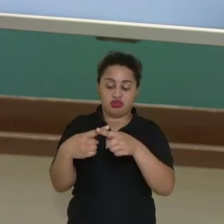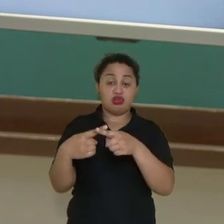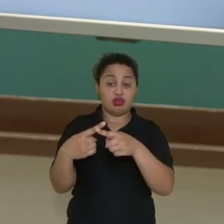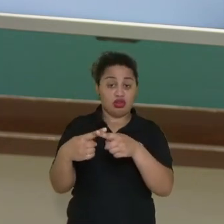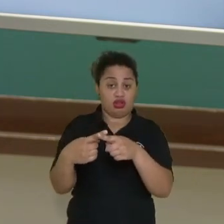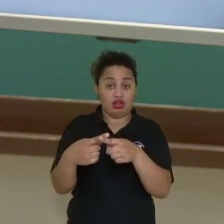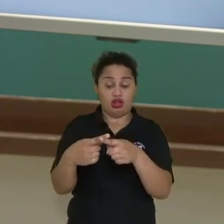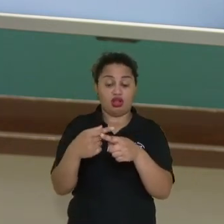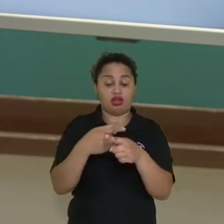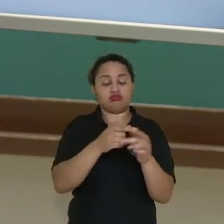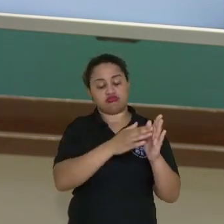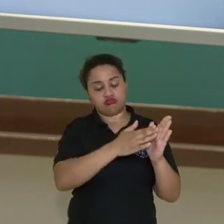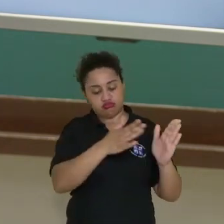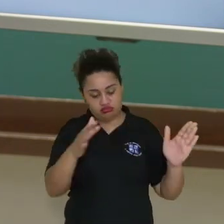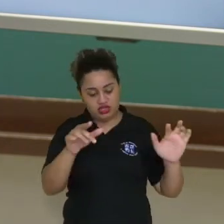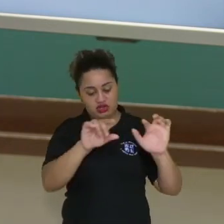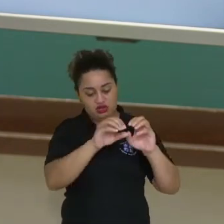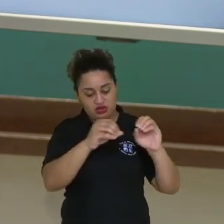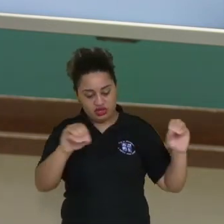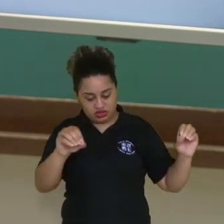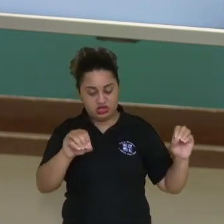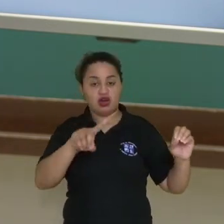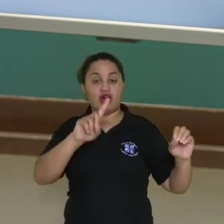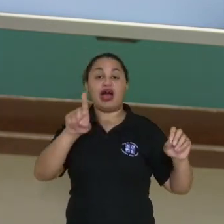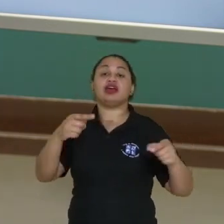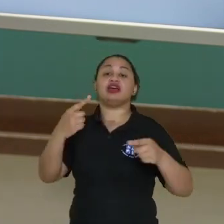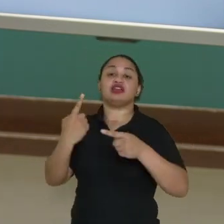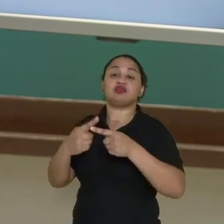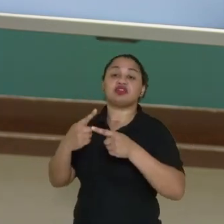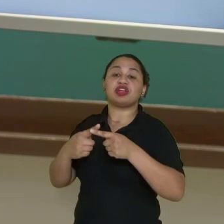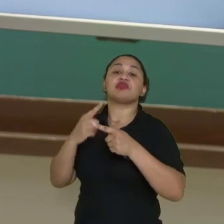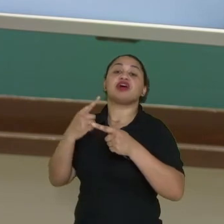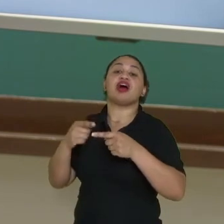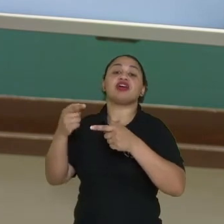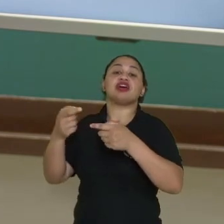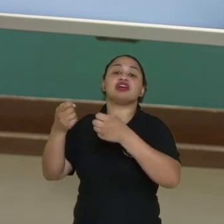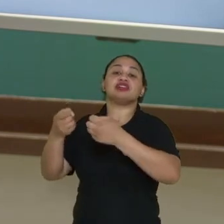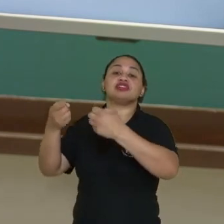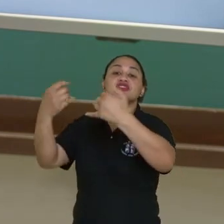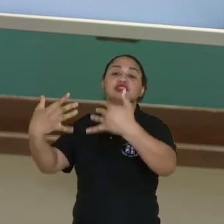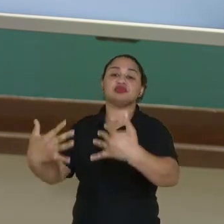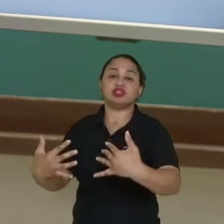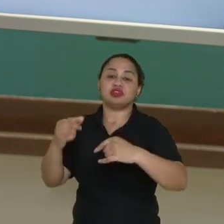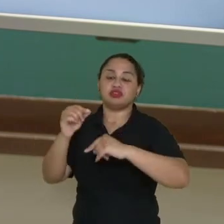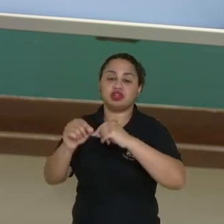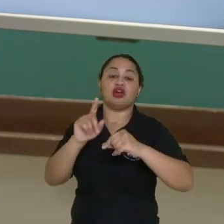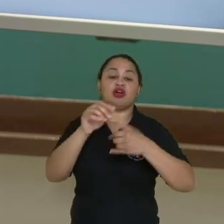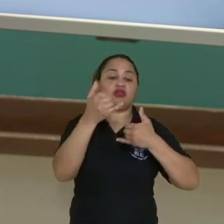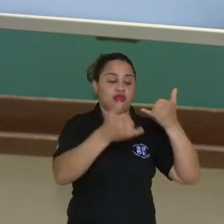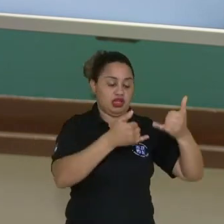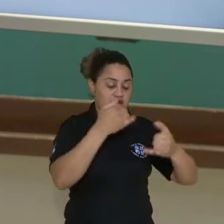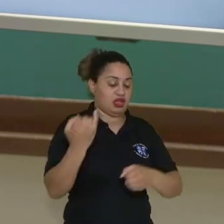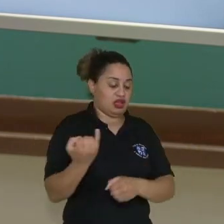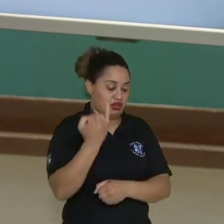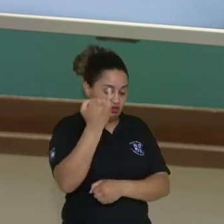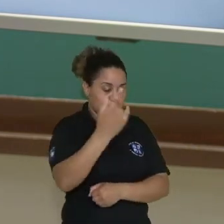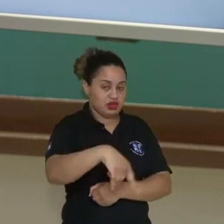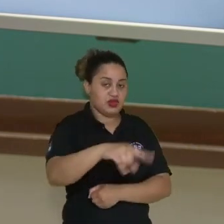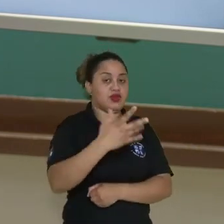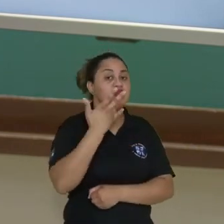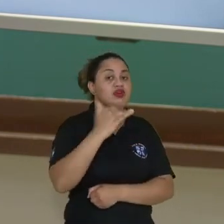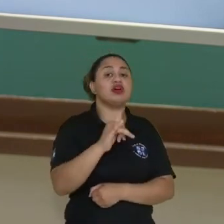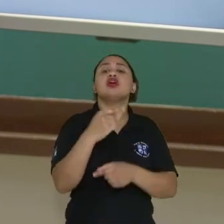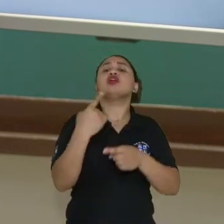uma explicação de uma oração que foi anteriormente mencionada. Né? Então, começou ali, brincar é importante para as crianças, mas